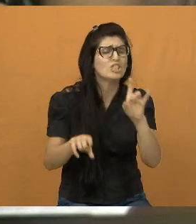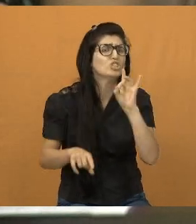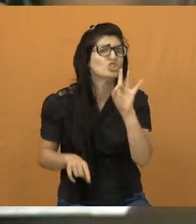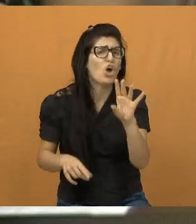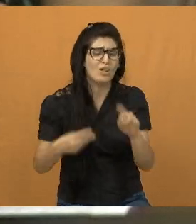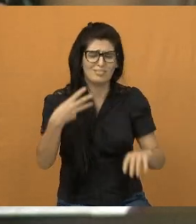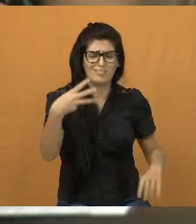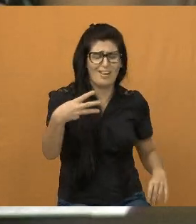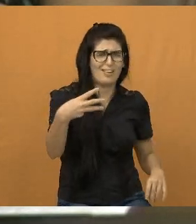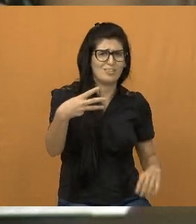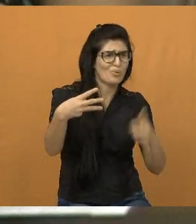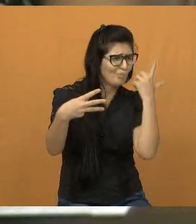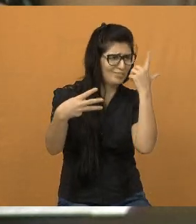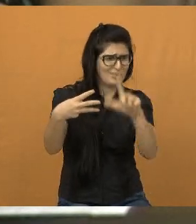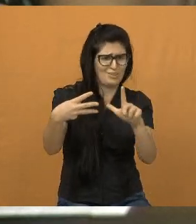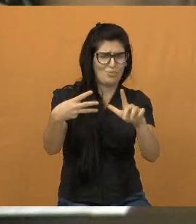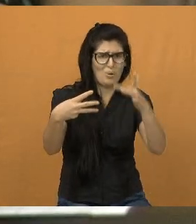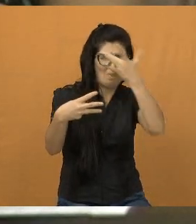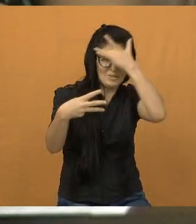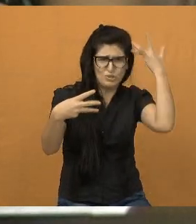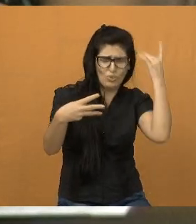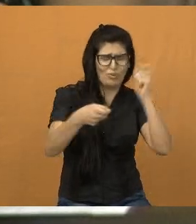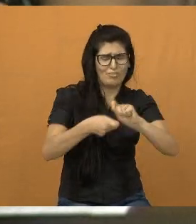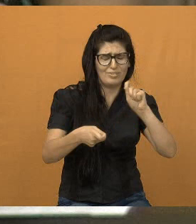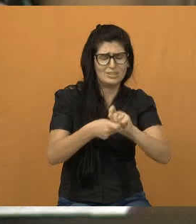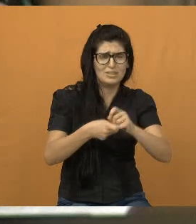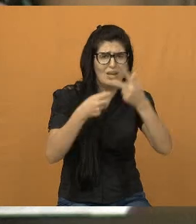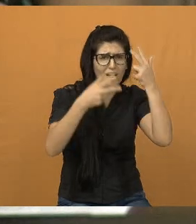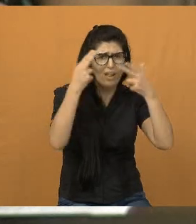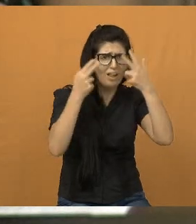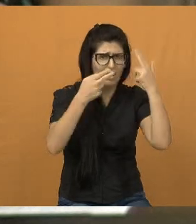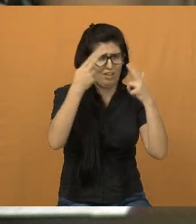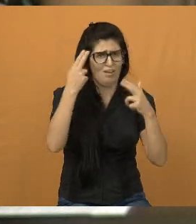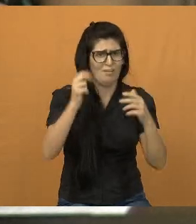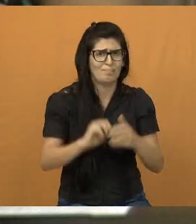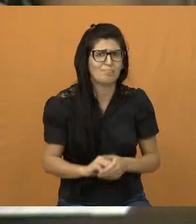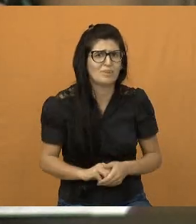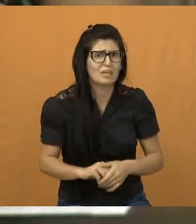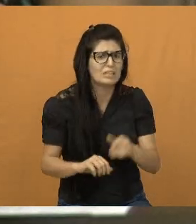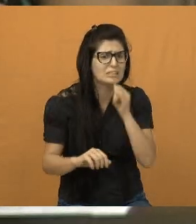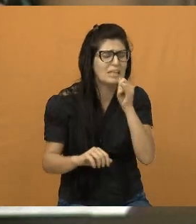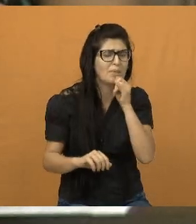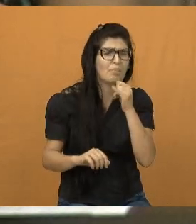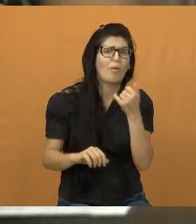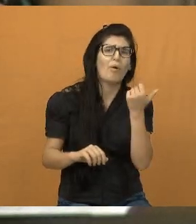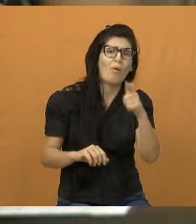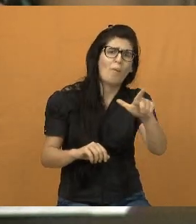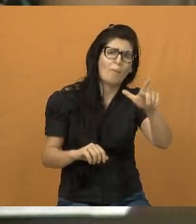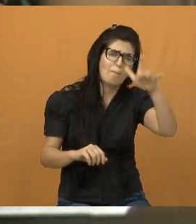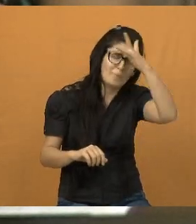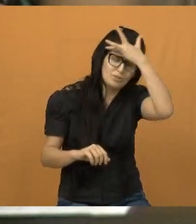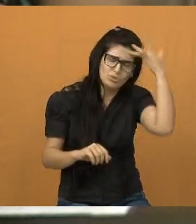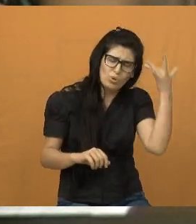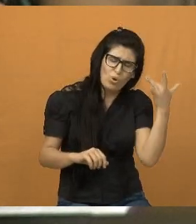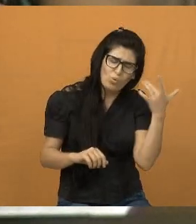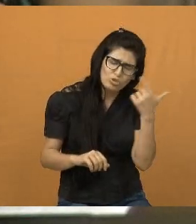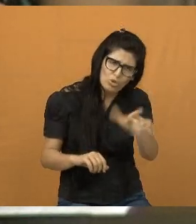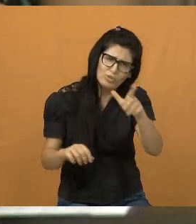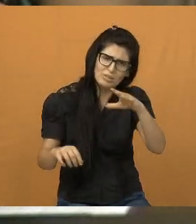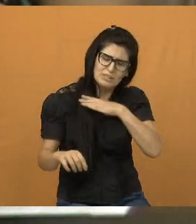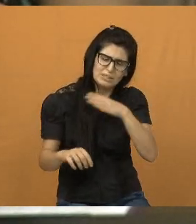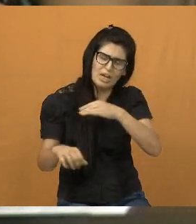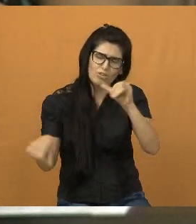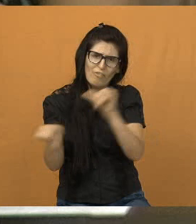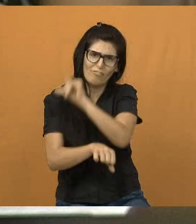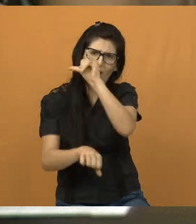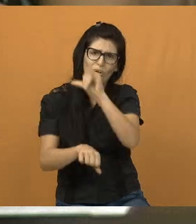né? E isso mesmo em bolsão de consultas, que é quando alguém de outro município falta e a gente consegue a vaga. Então, é